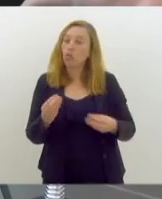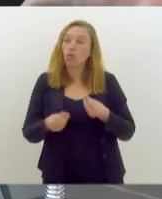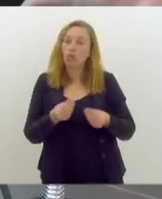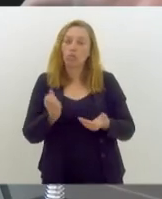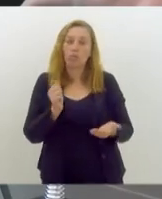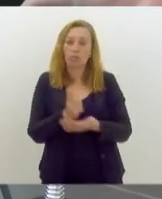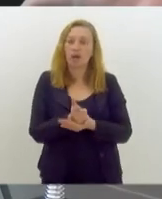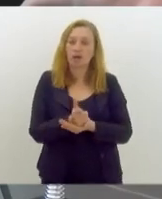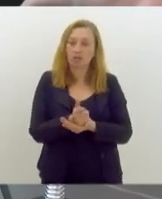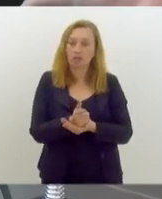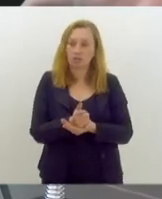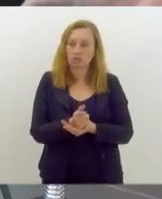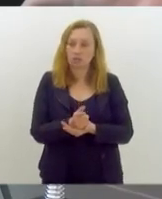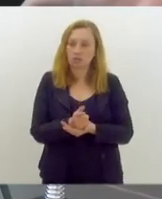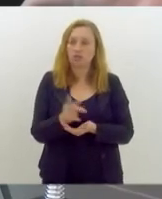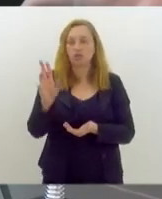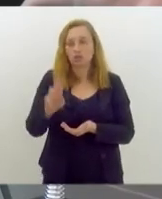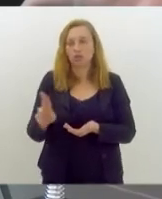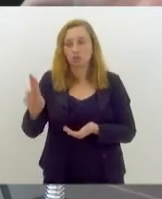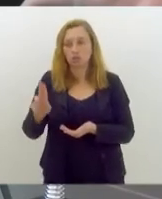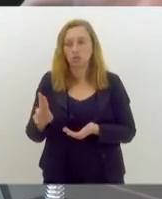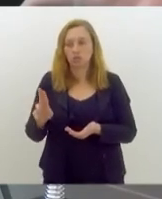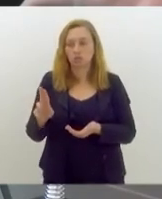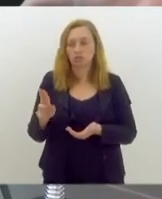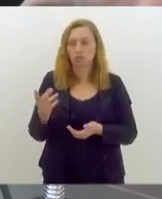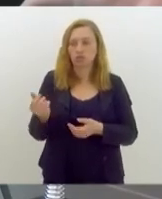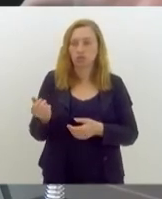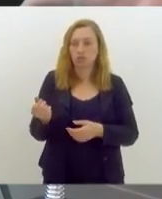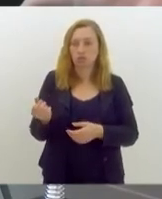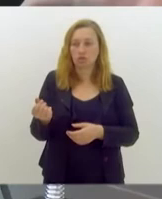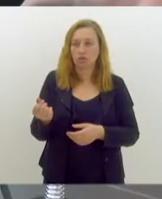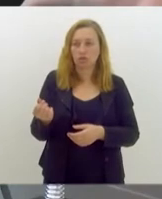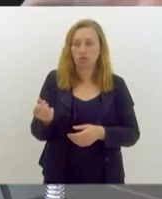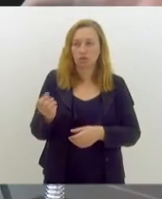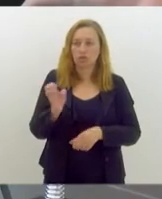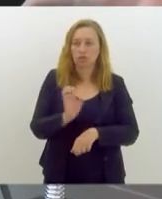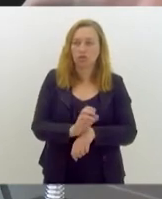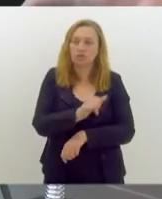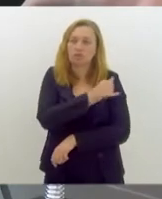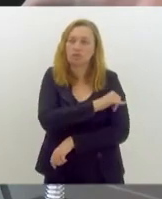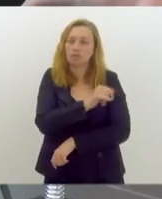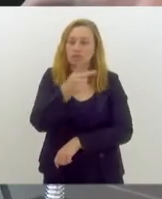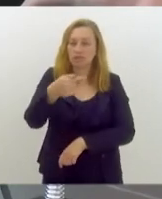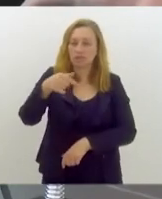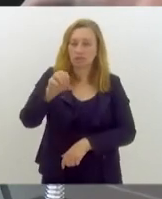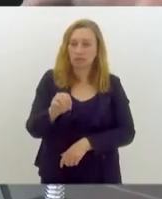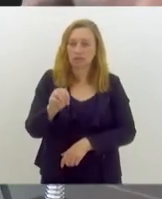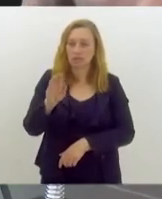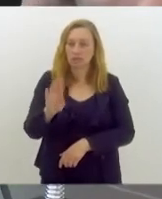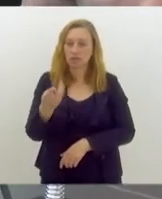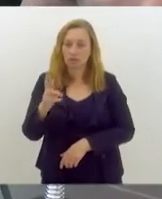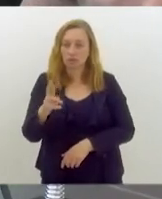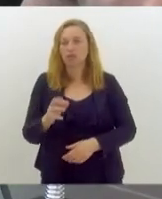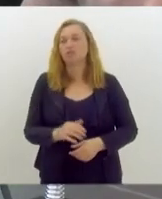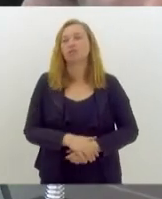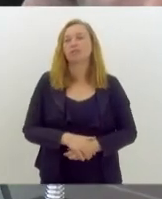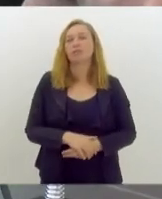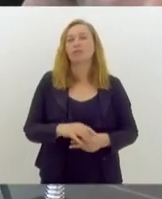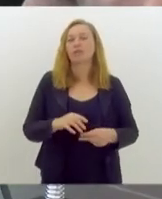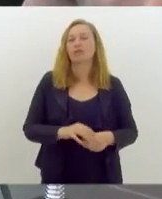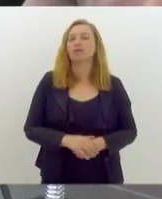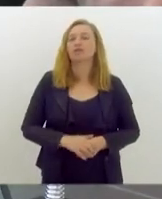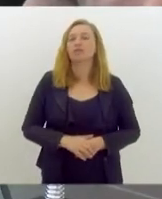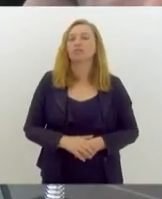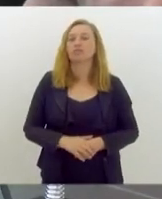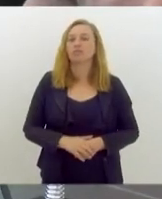usurpa dos cofres do Estado do Rio de Janeiro 70 bilhões não seria essa primeira questão derivado disso